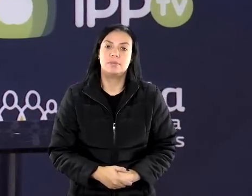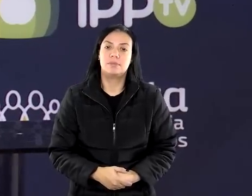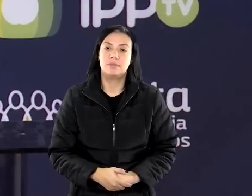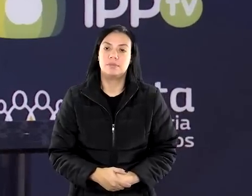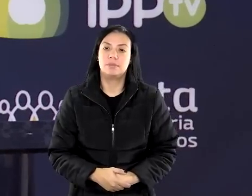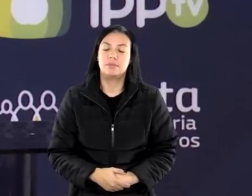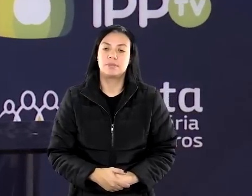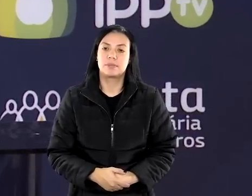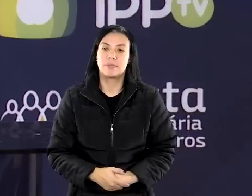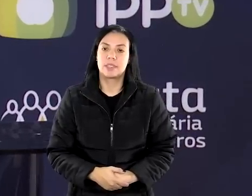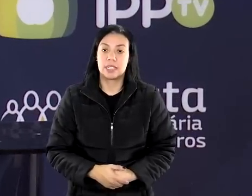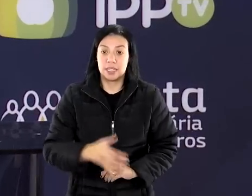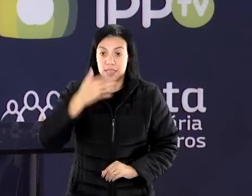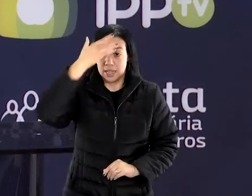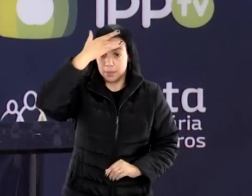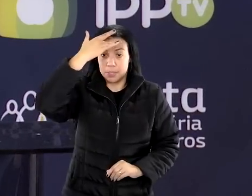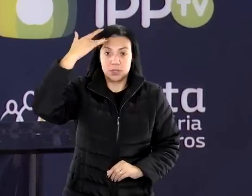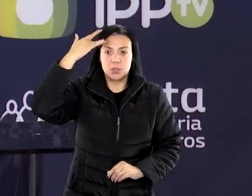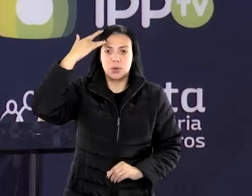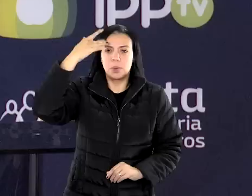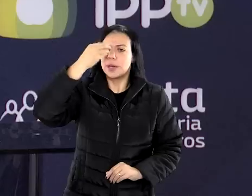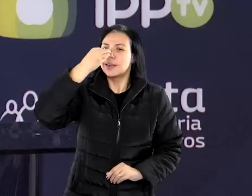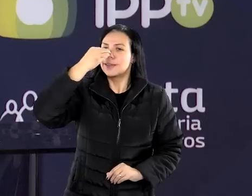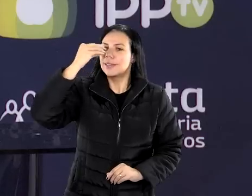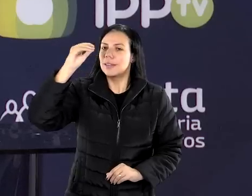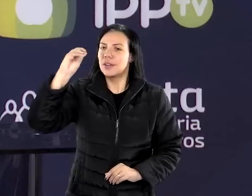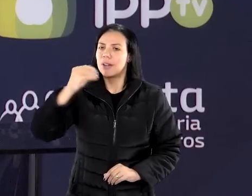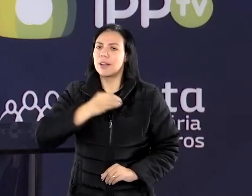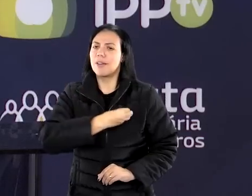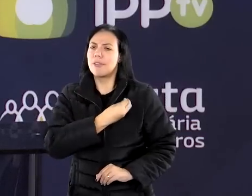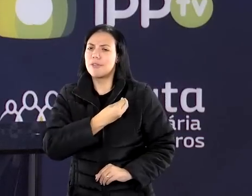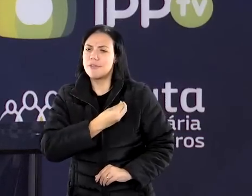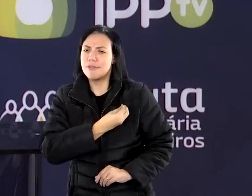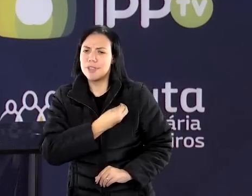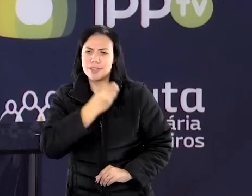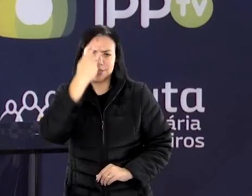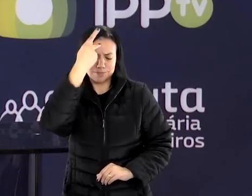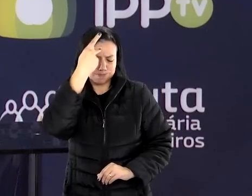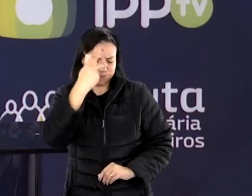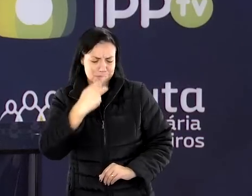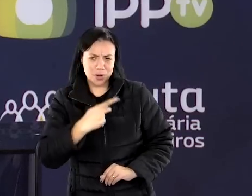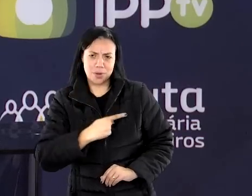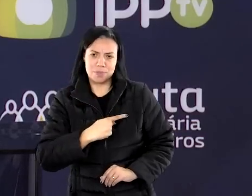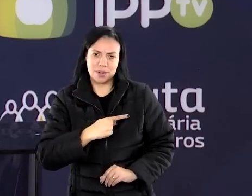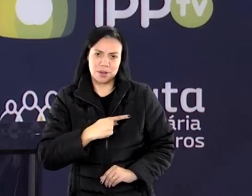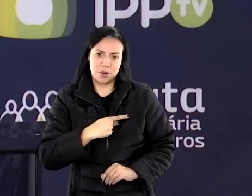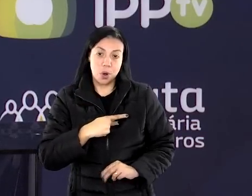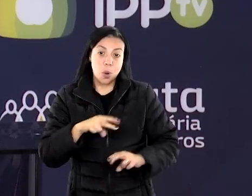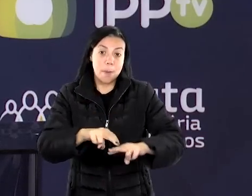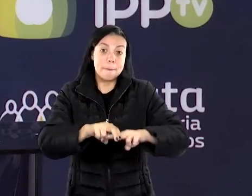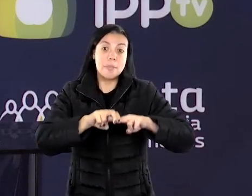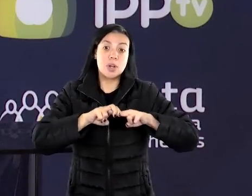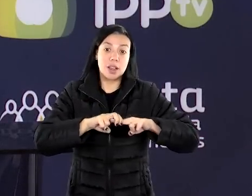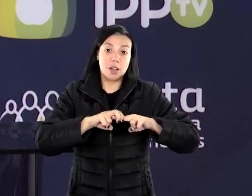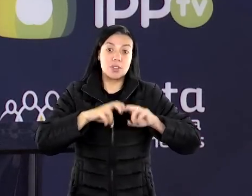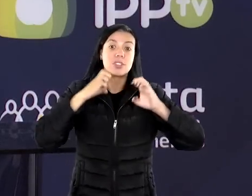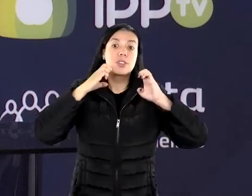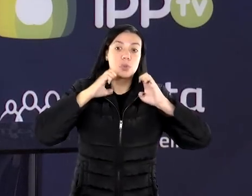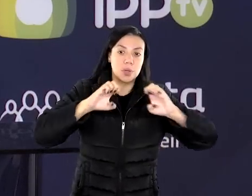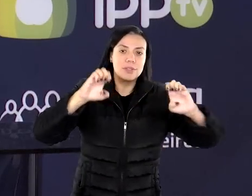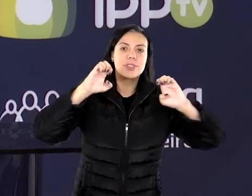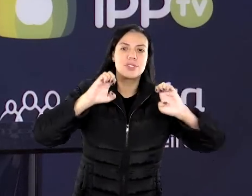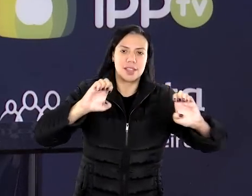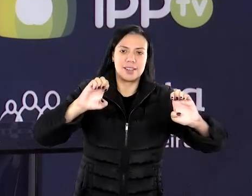quem abre mão da sua vida e dos seus projetos pessoais por causa de Jesus e do Evangelho, faz um grande